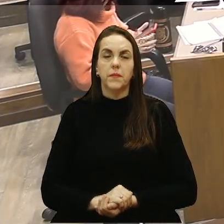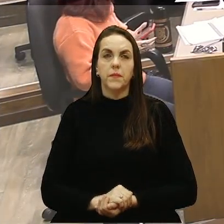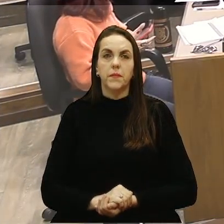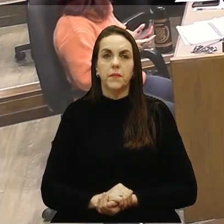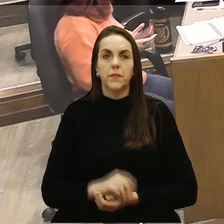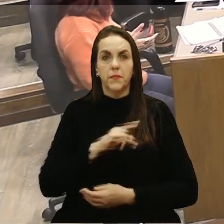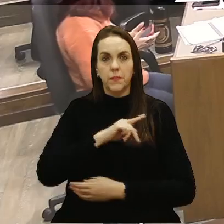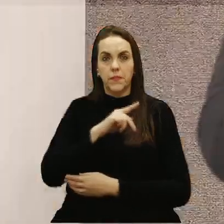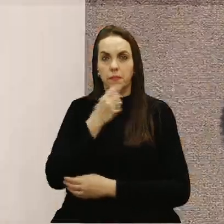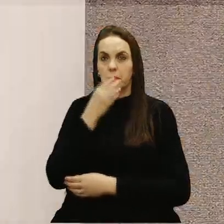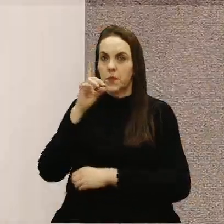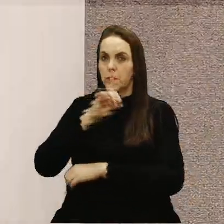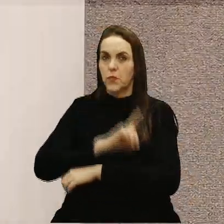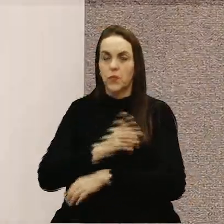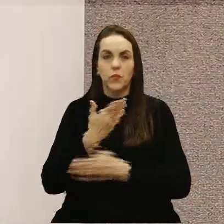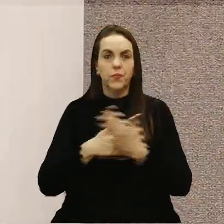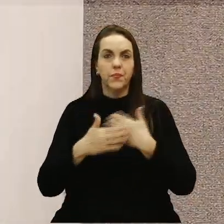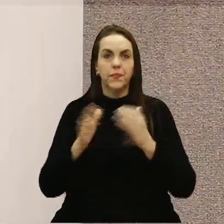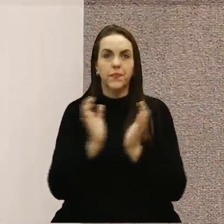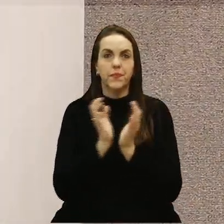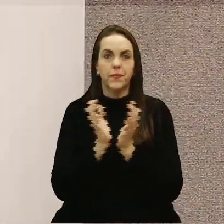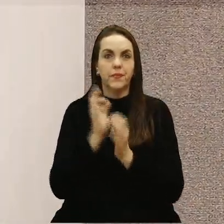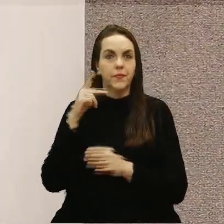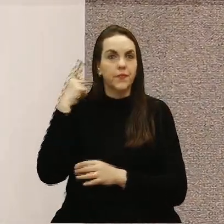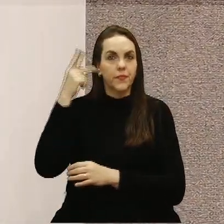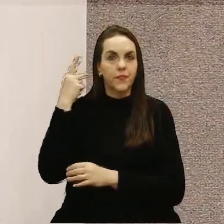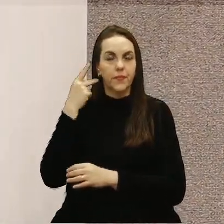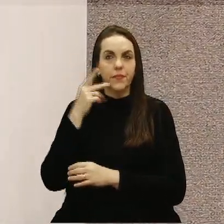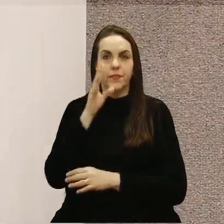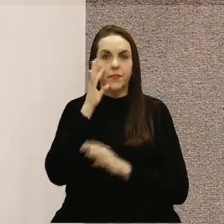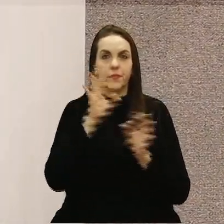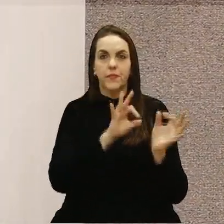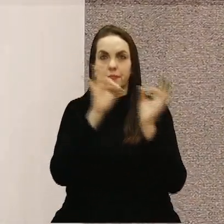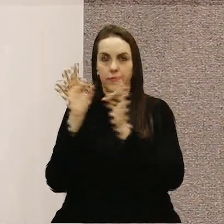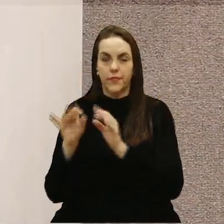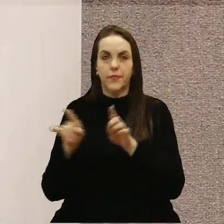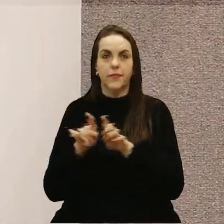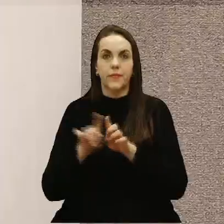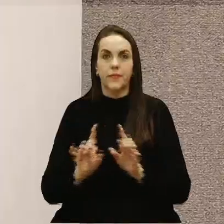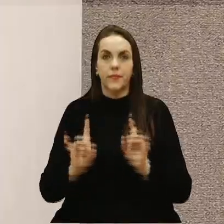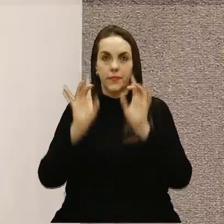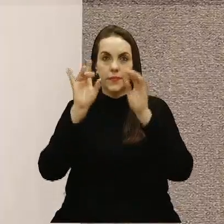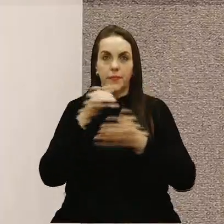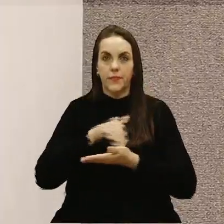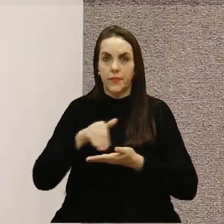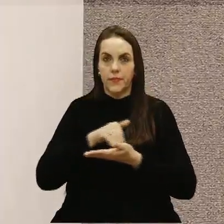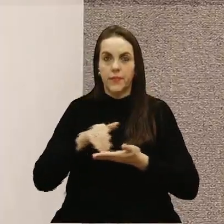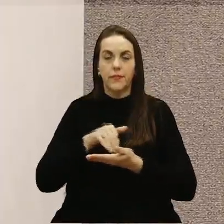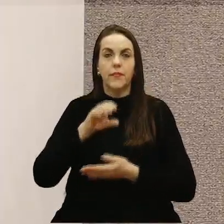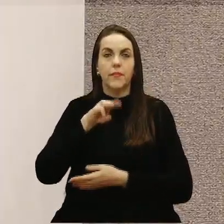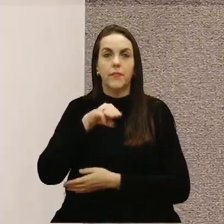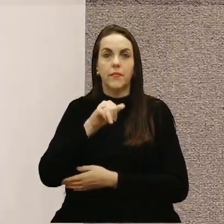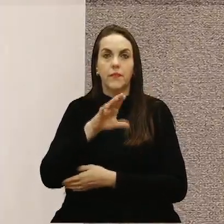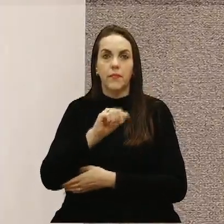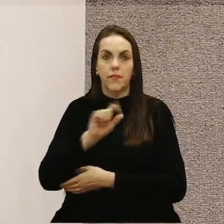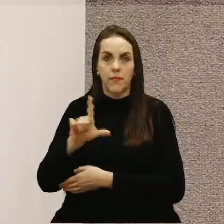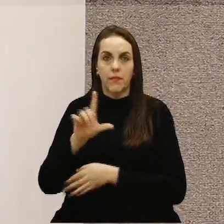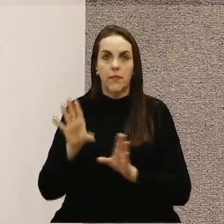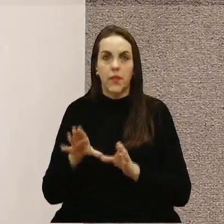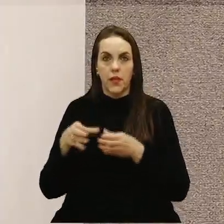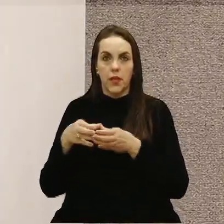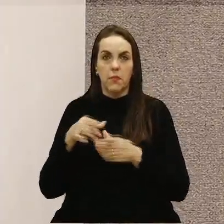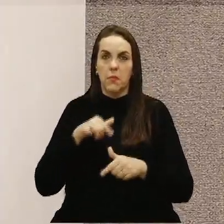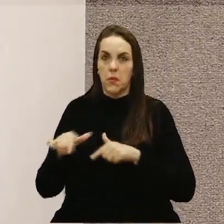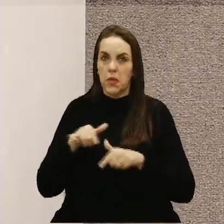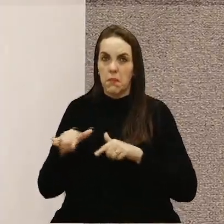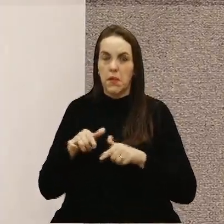Presidente, bom dia ao senhor, aos demais colegas vereadores, a quem nos assiste, em especial também ao secretário Micael, sua equipe que aqui está, né, pelo trabalho, pela competência,